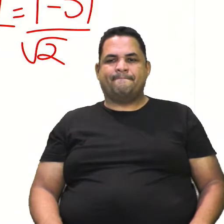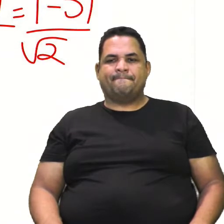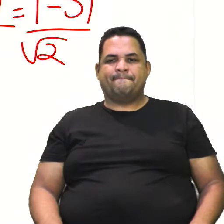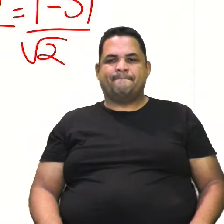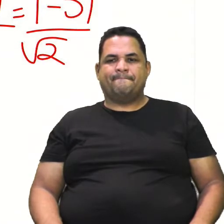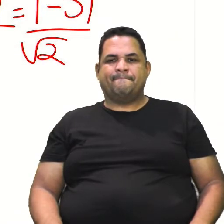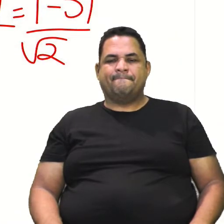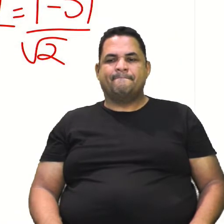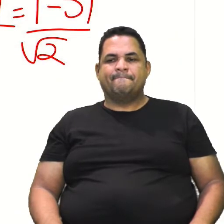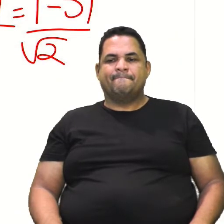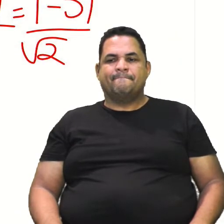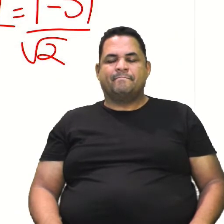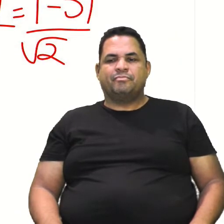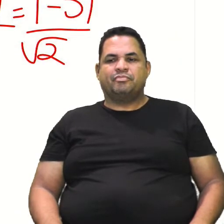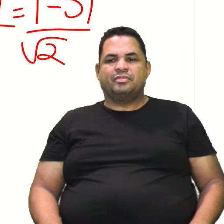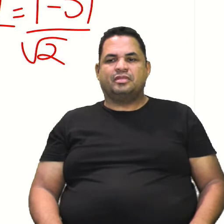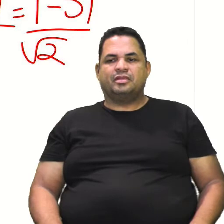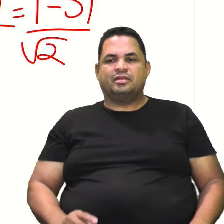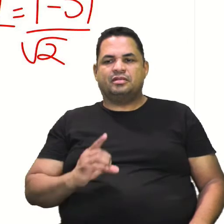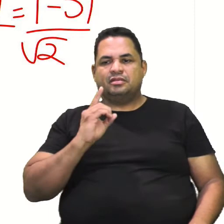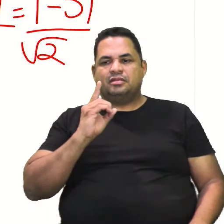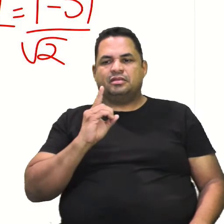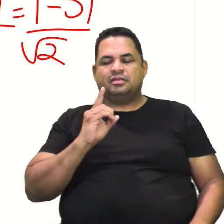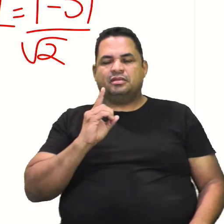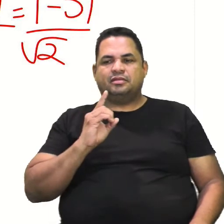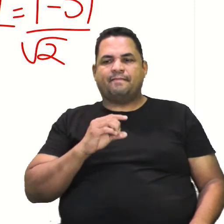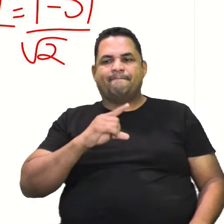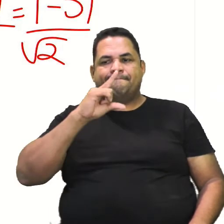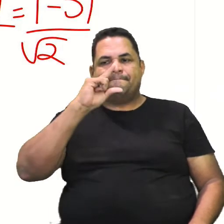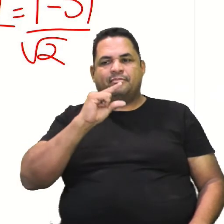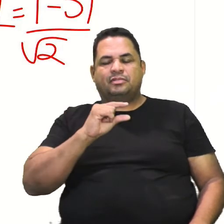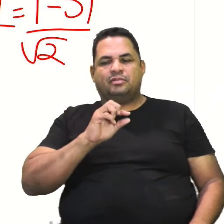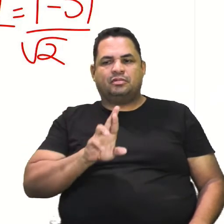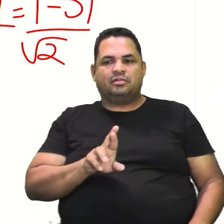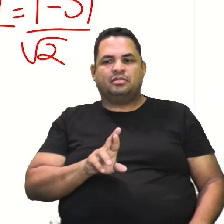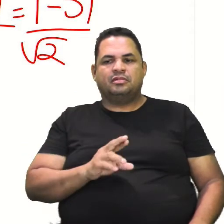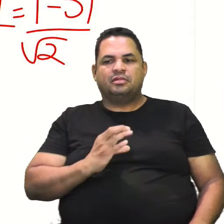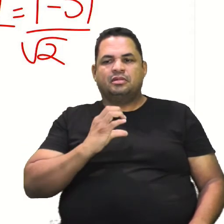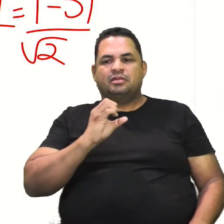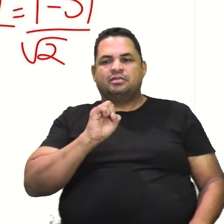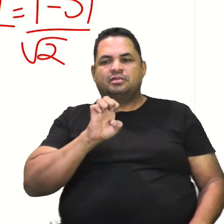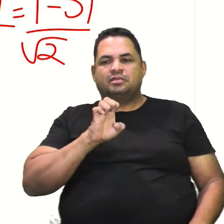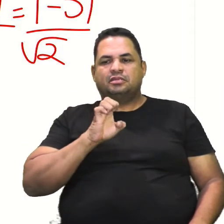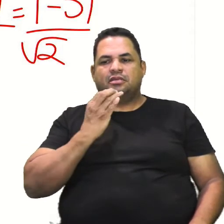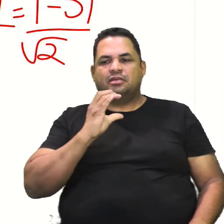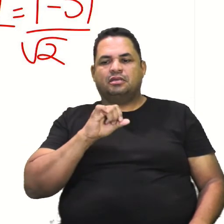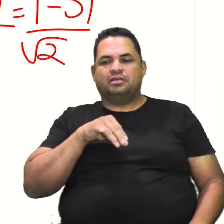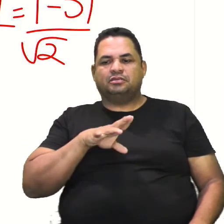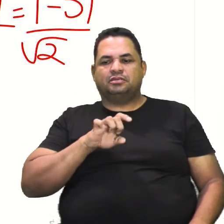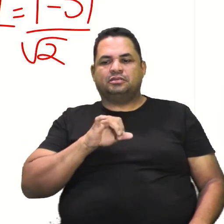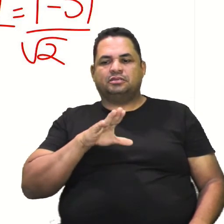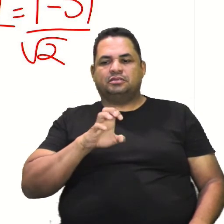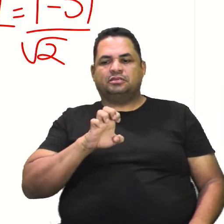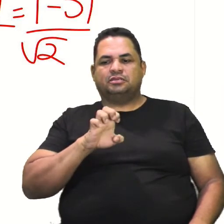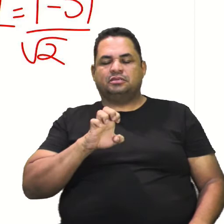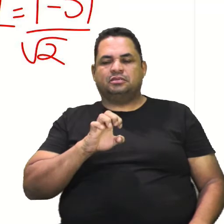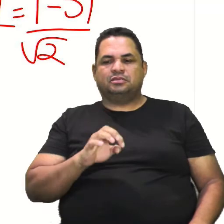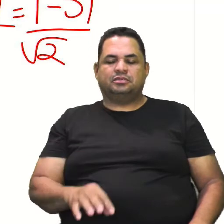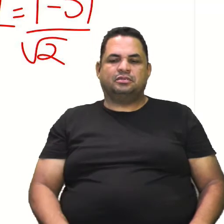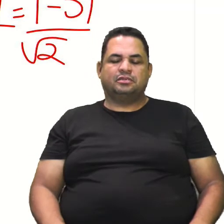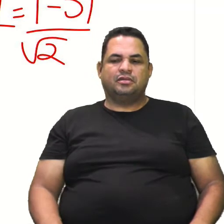Distância menor que o raio, ela é secante. Certo? A distância deu 2,14 e o